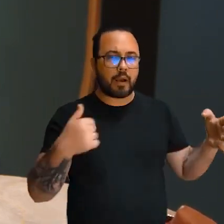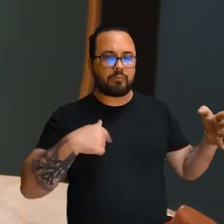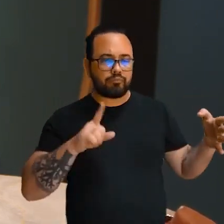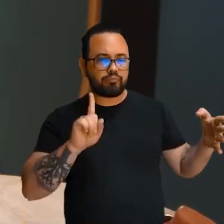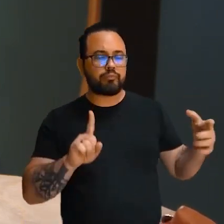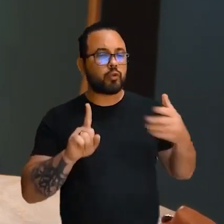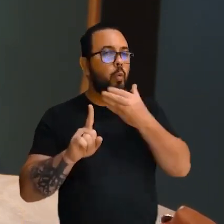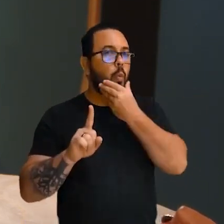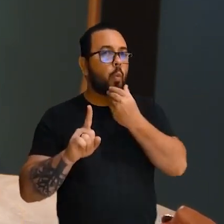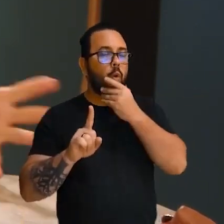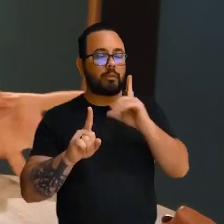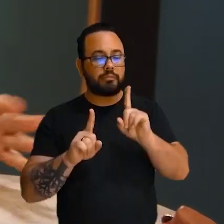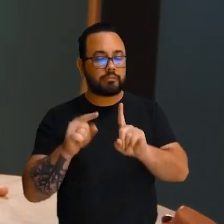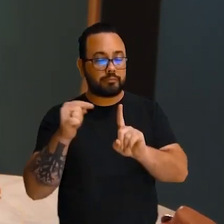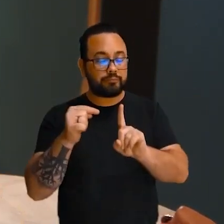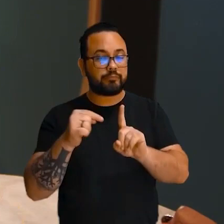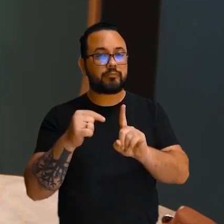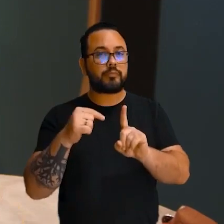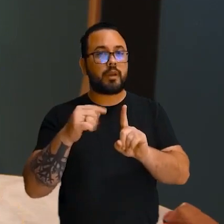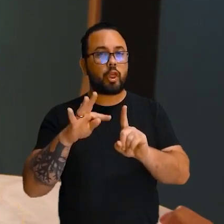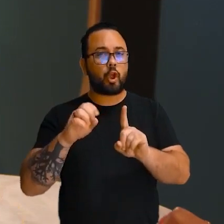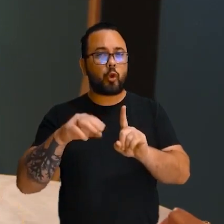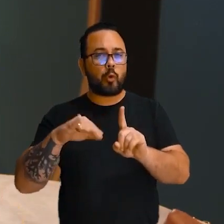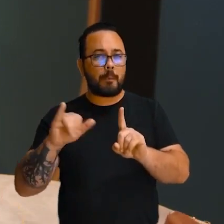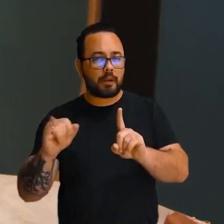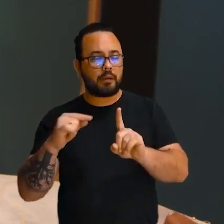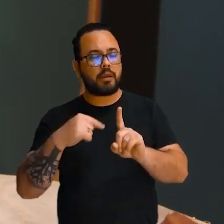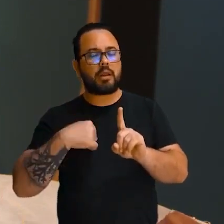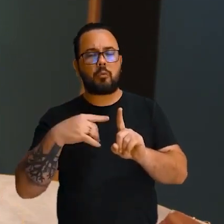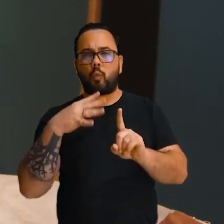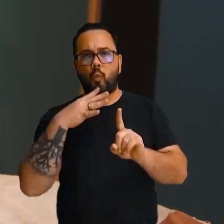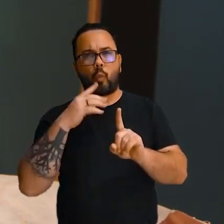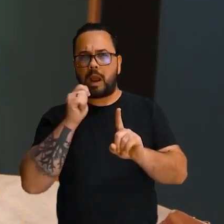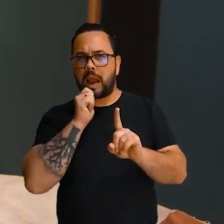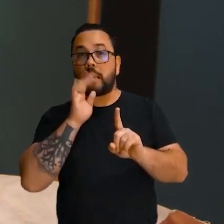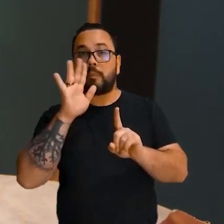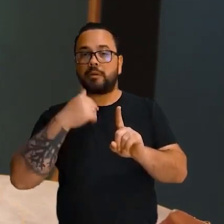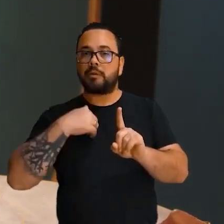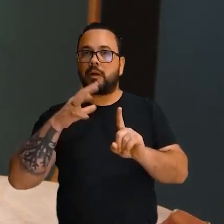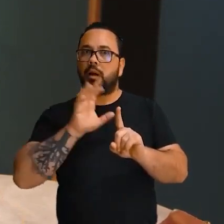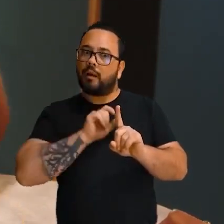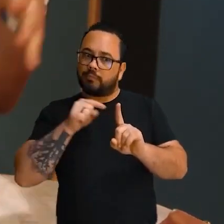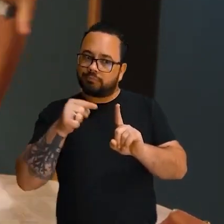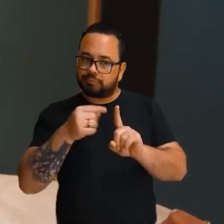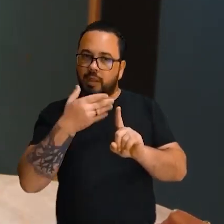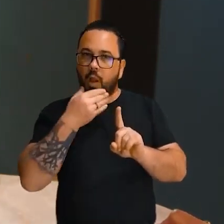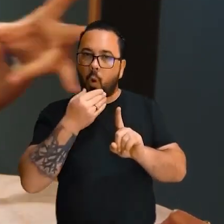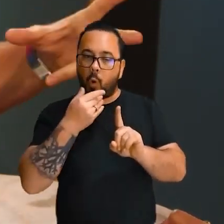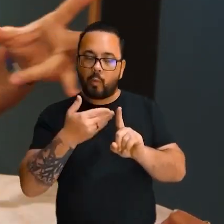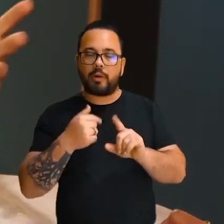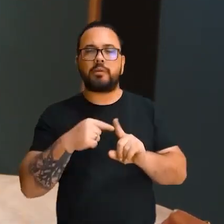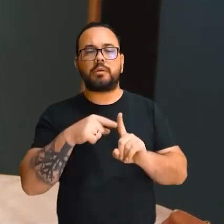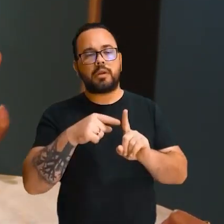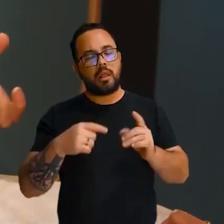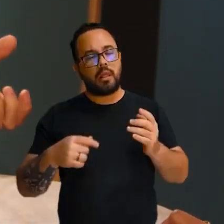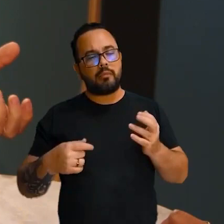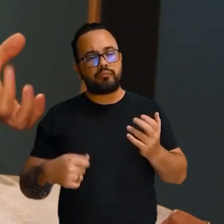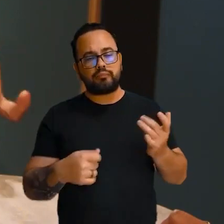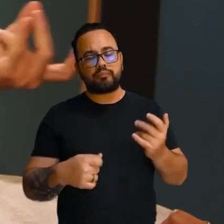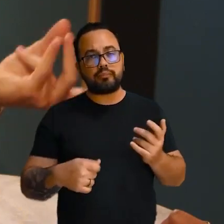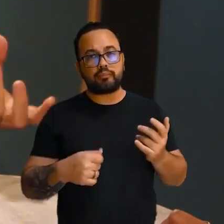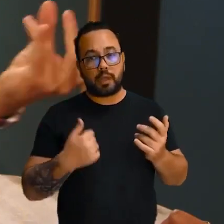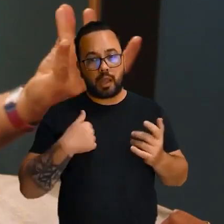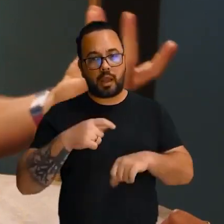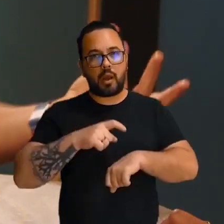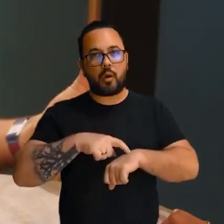sou fanático, que não conhecia, toquei até com ele lá naquela ocasião. E aí o Tom tava rodando violão, assim, chegou em mim, daí os